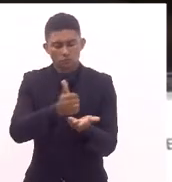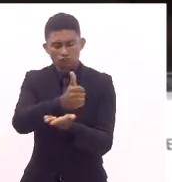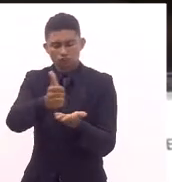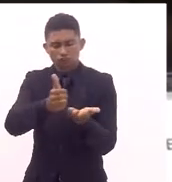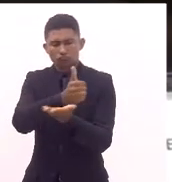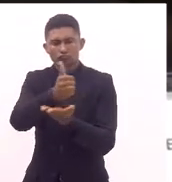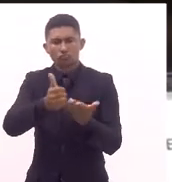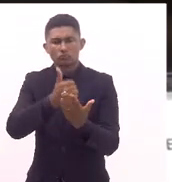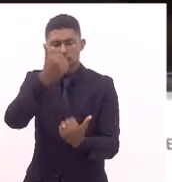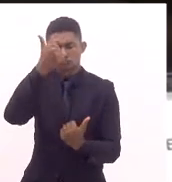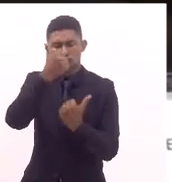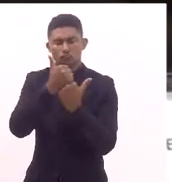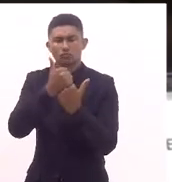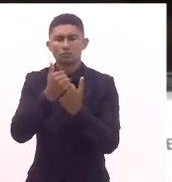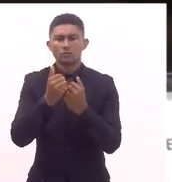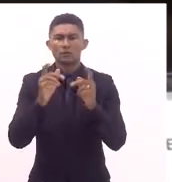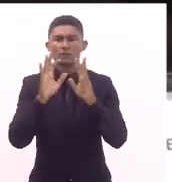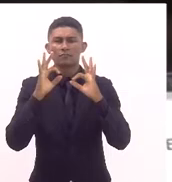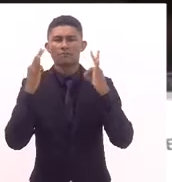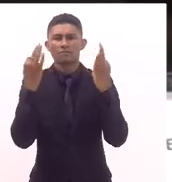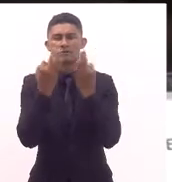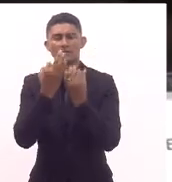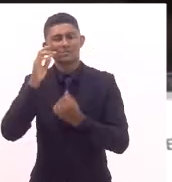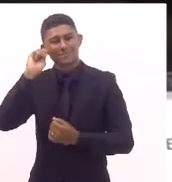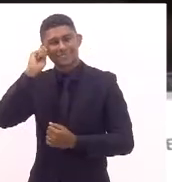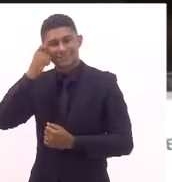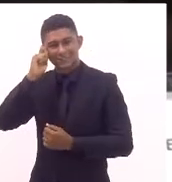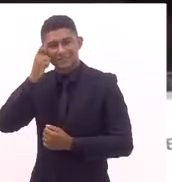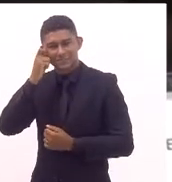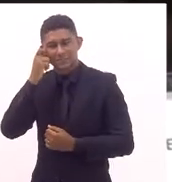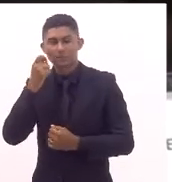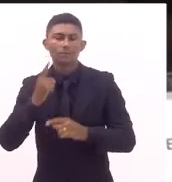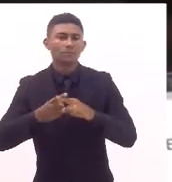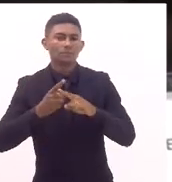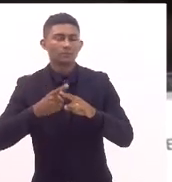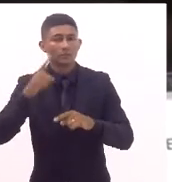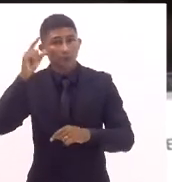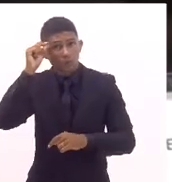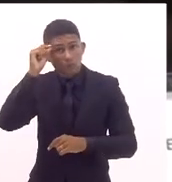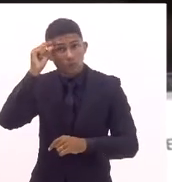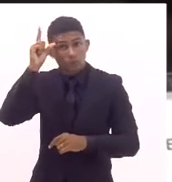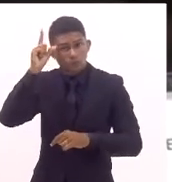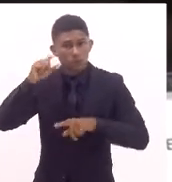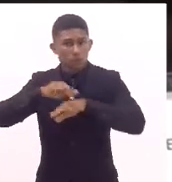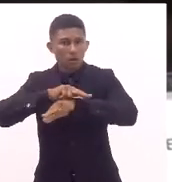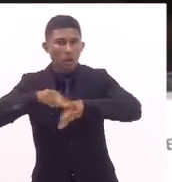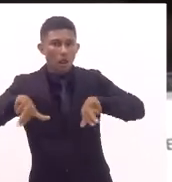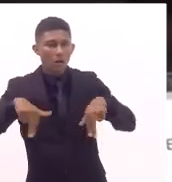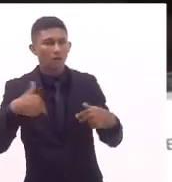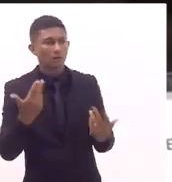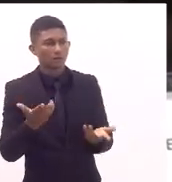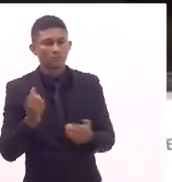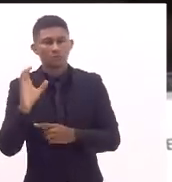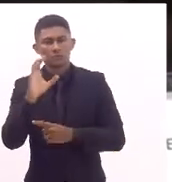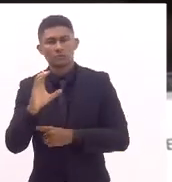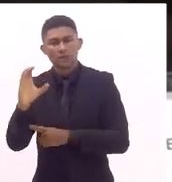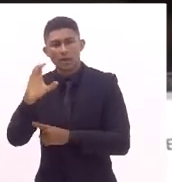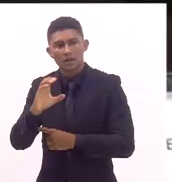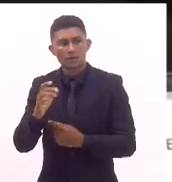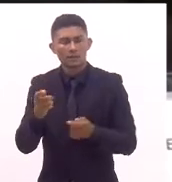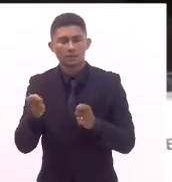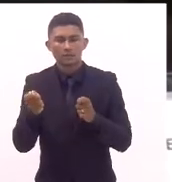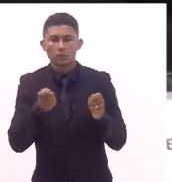preta com seu diversas formas de os saberes ciências de